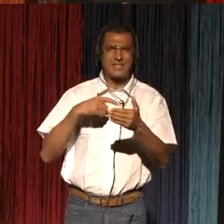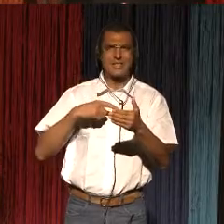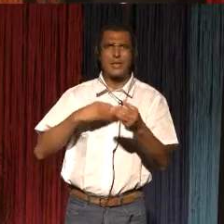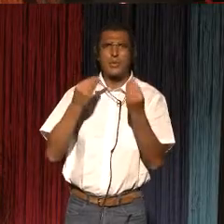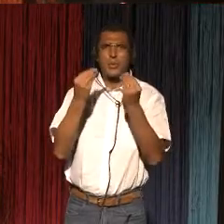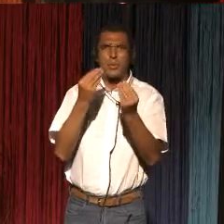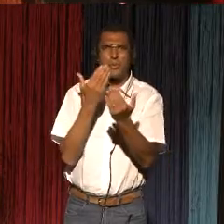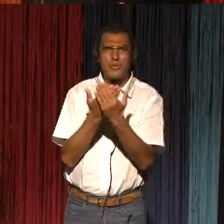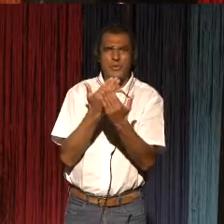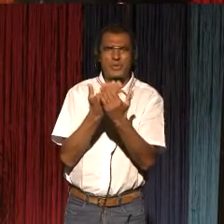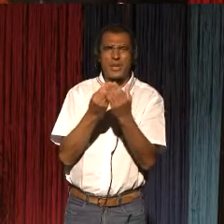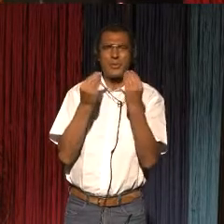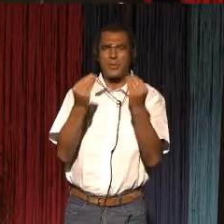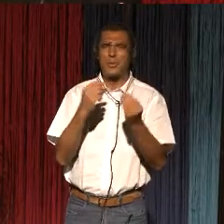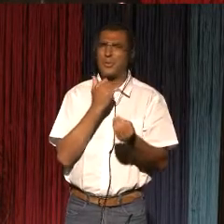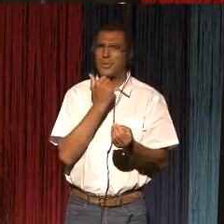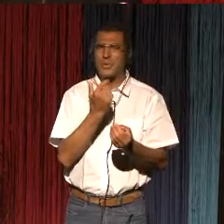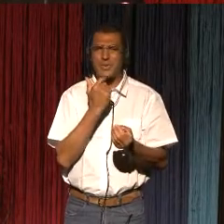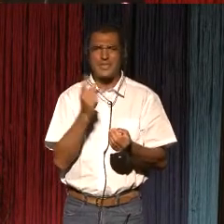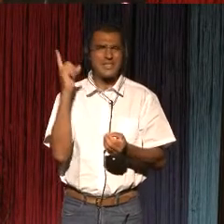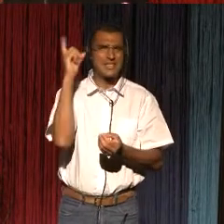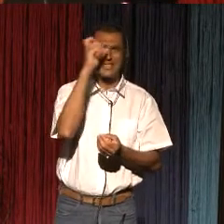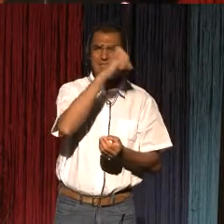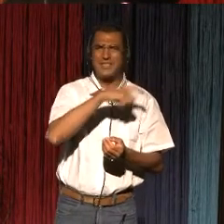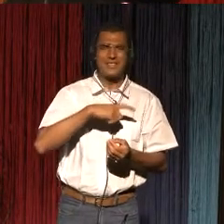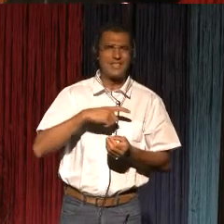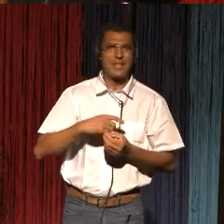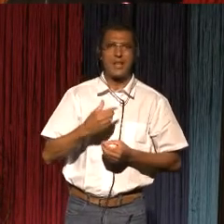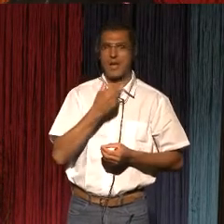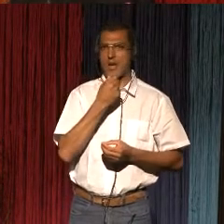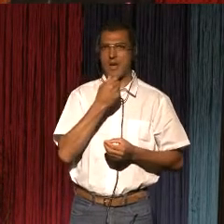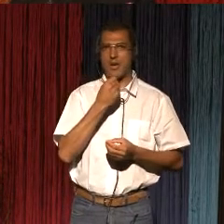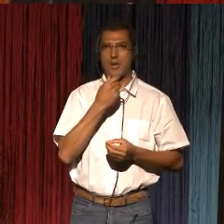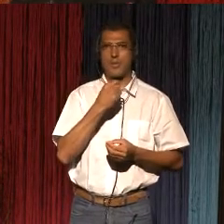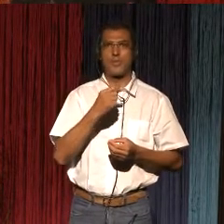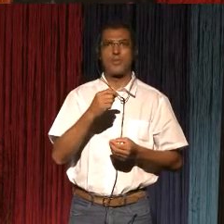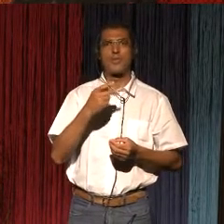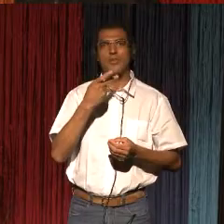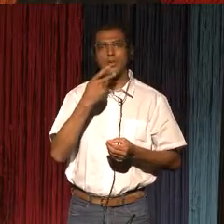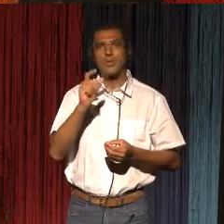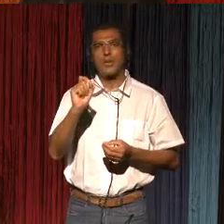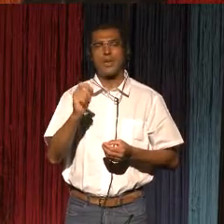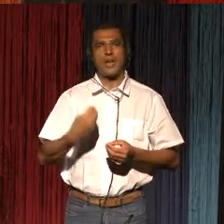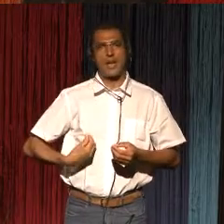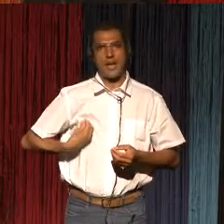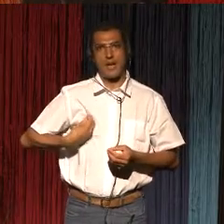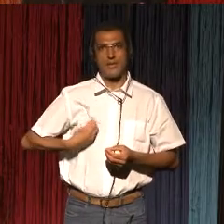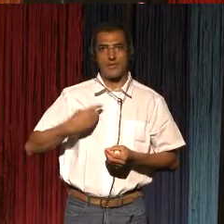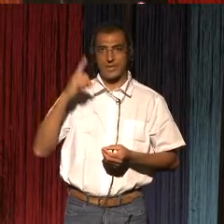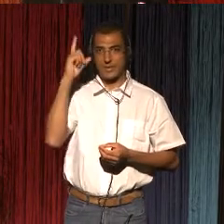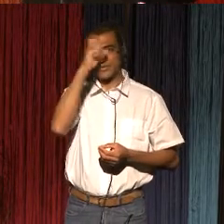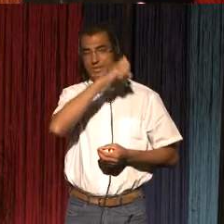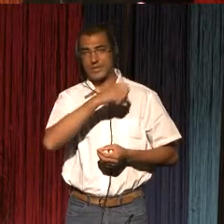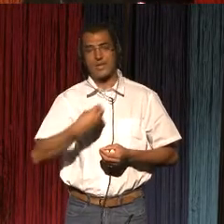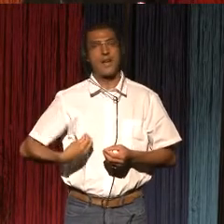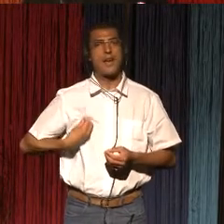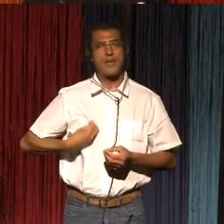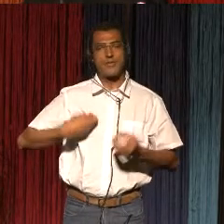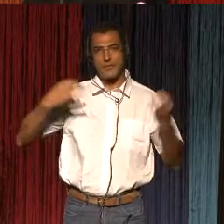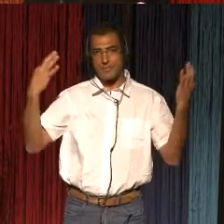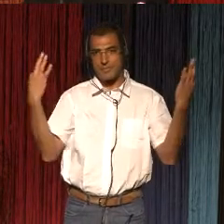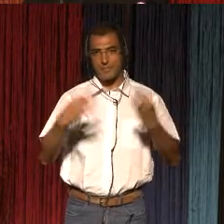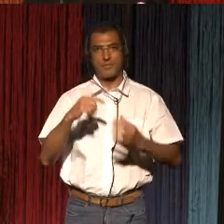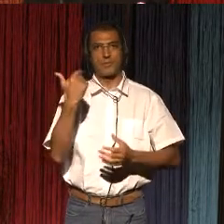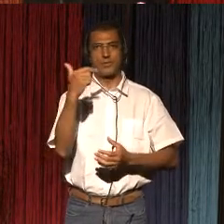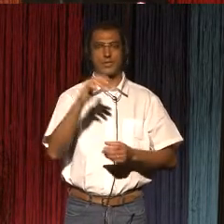terrível, que péssimo. O que o Scott Peck fala é o seguinte, a vida é difícil, a vida é imperfeita e às vezes